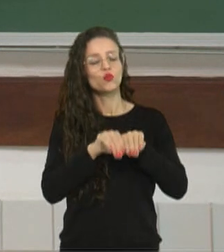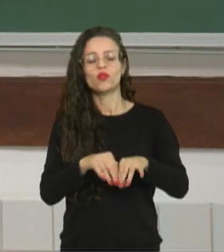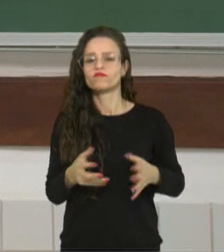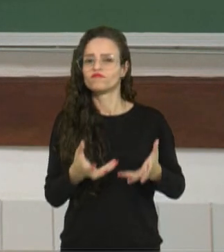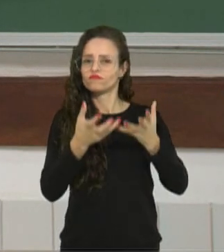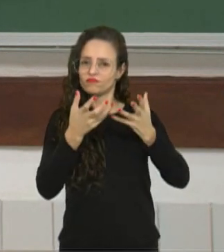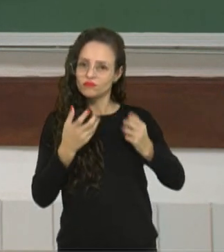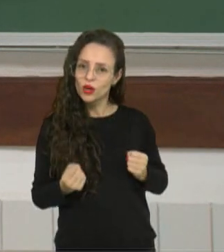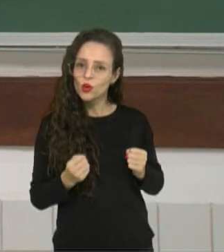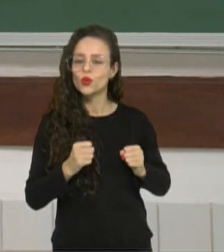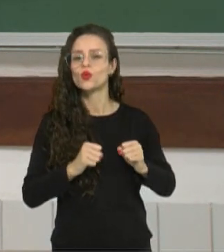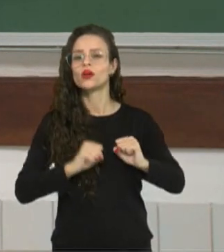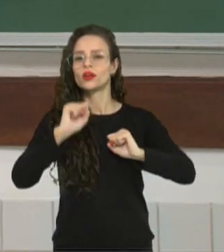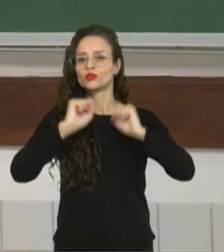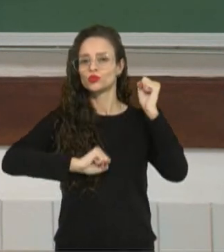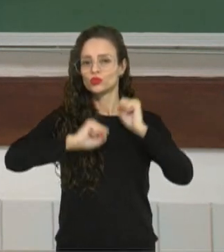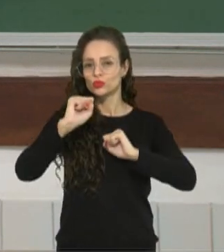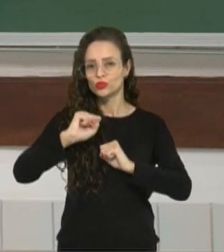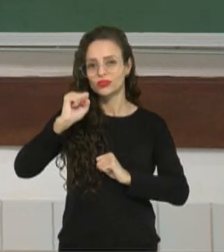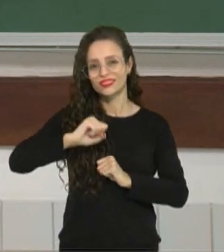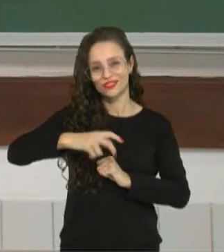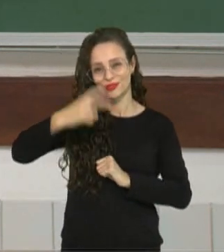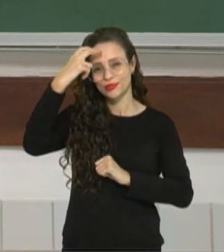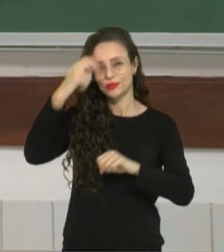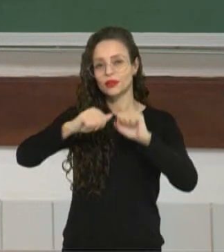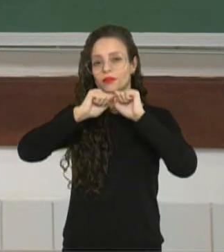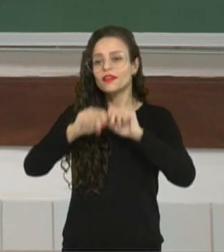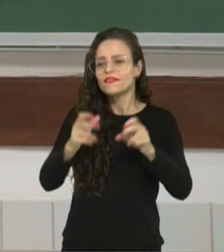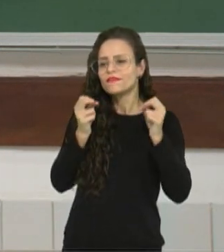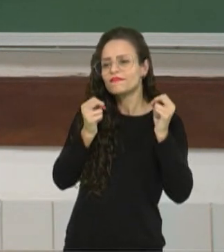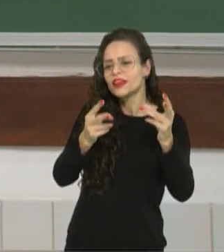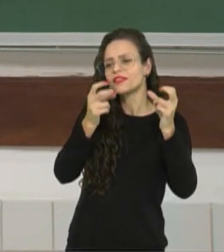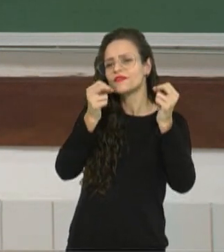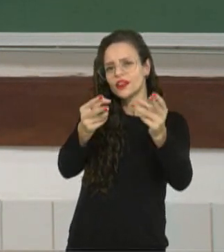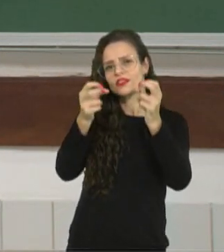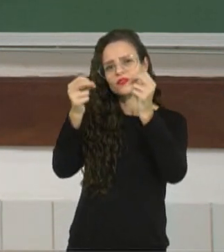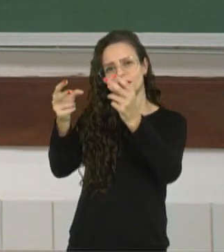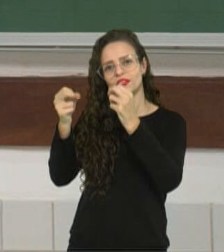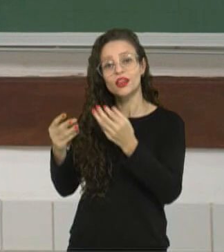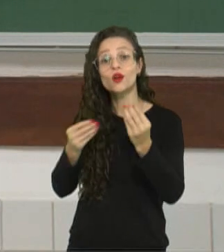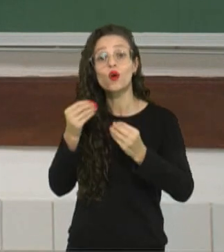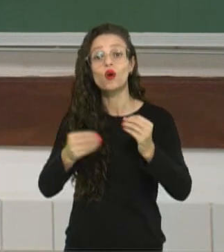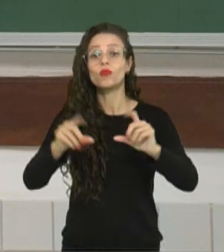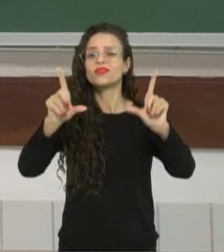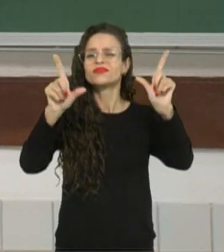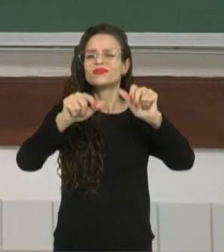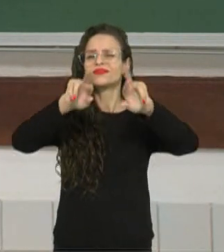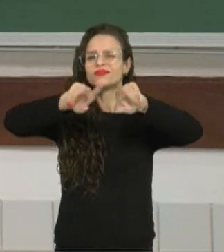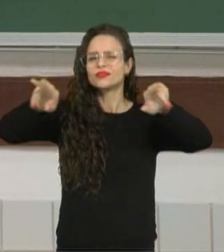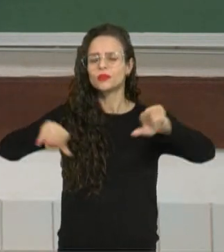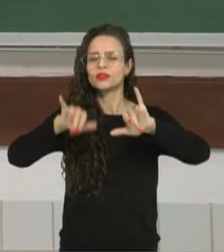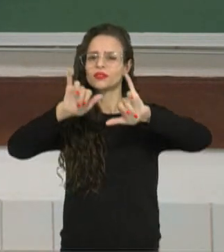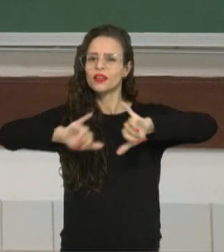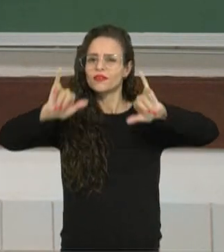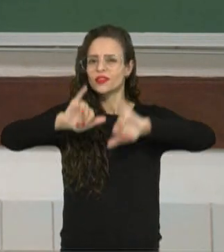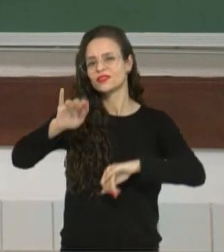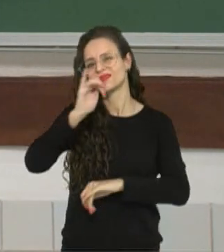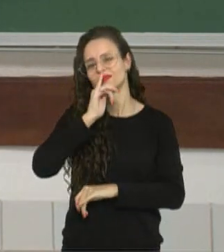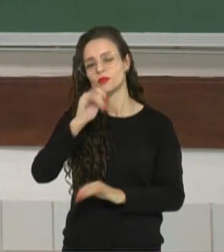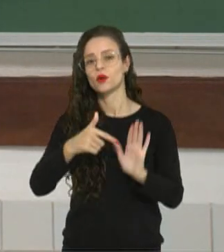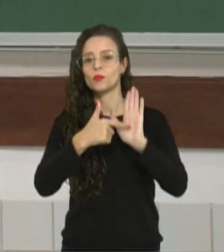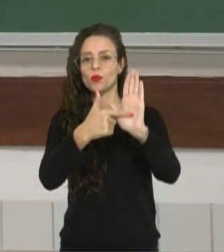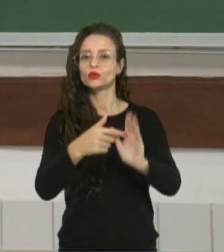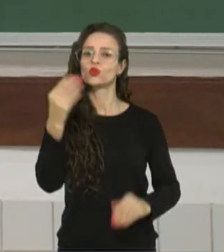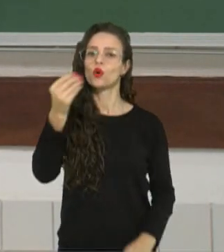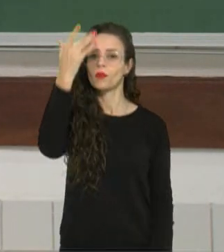adotados pela cultura de massa. E esses padrões são vendidos o tempo todo pelos meios de comunicação. Os comerciais, por exemplo, mostram